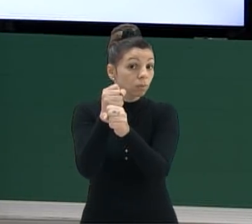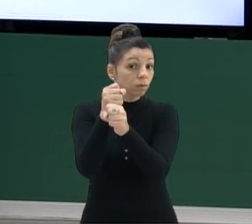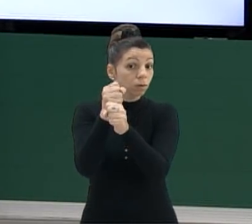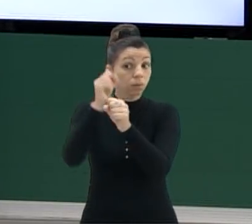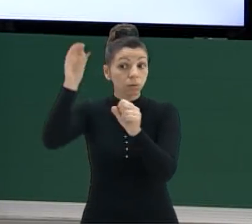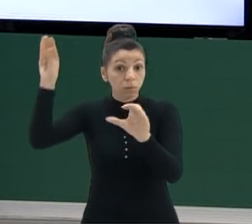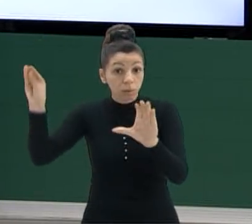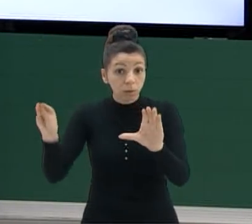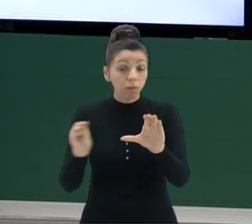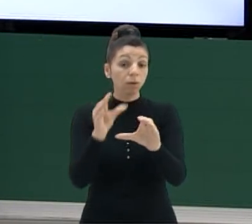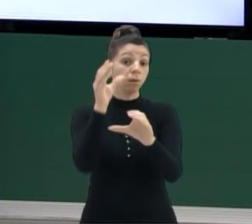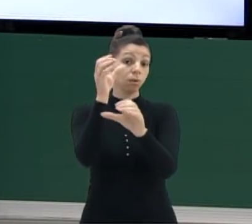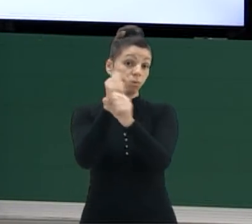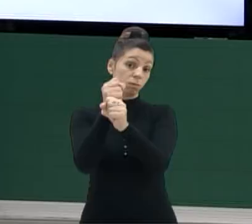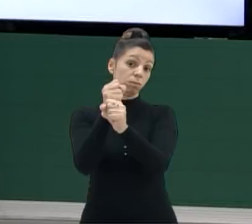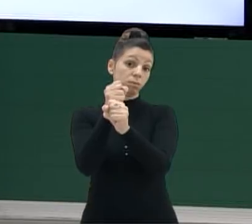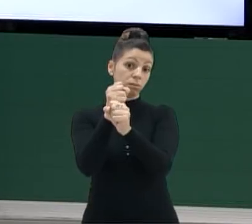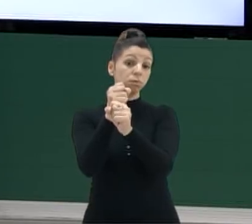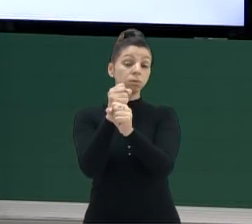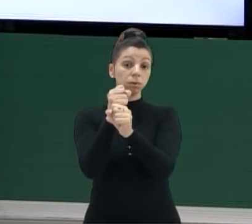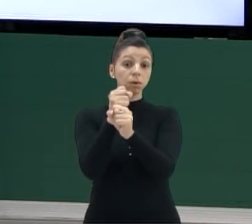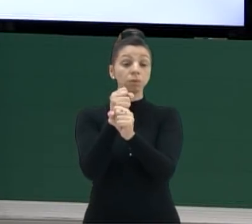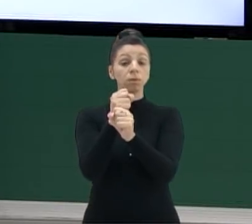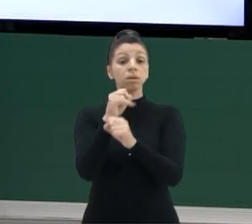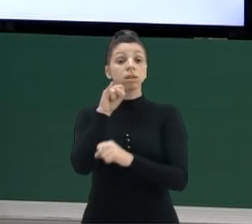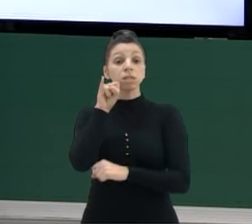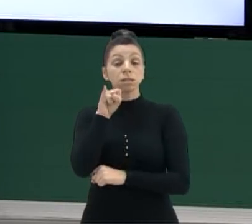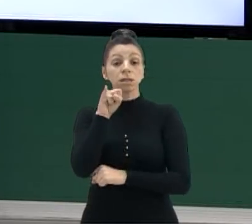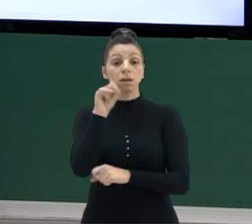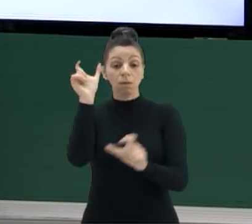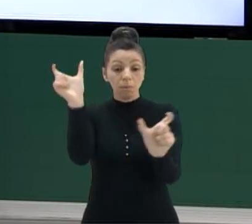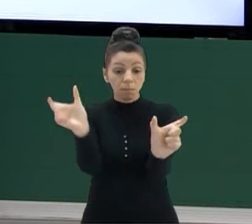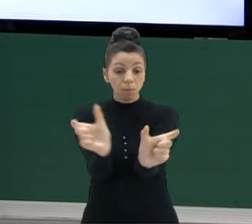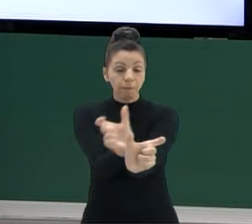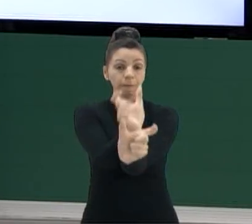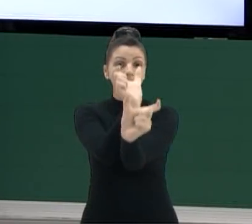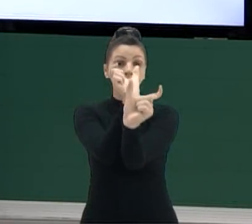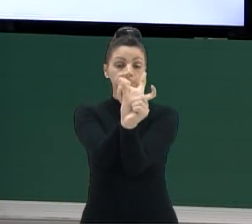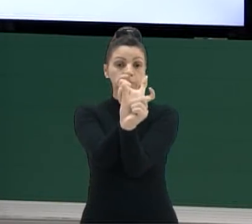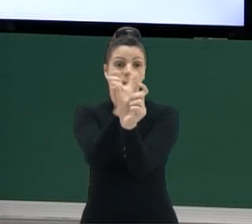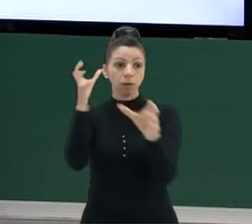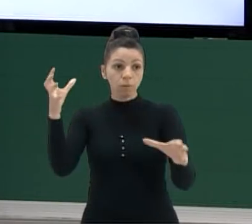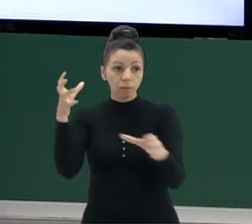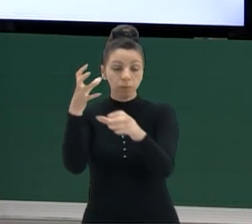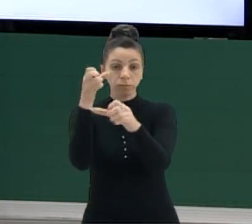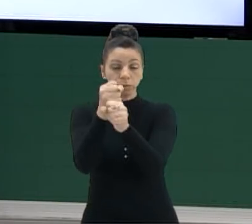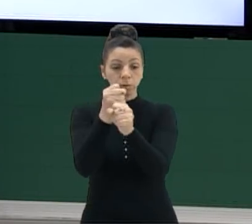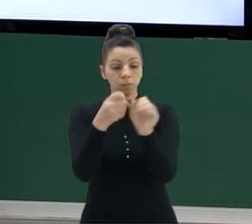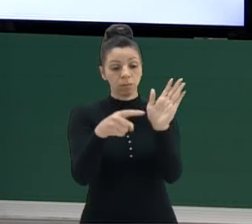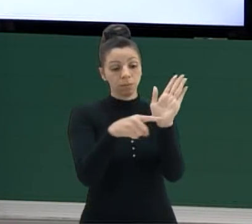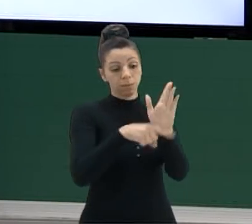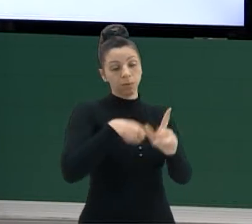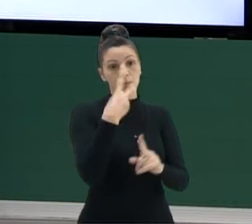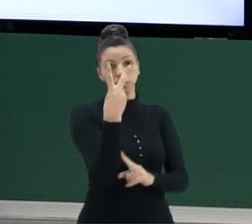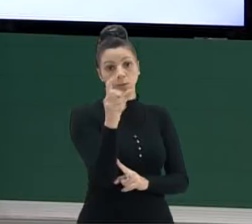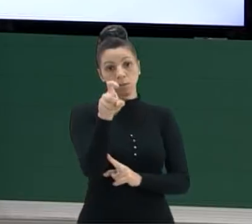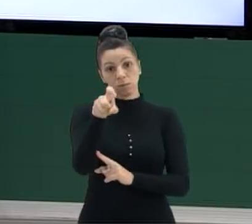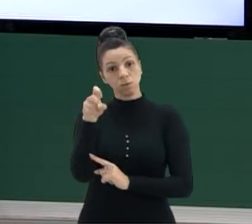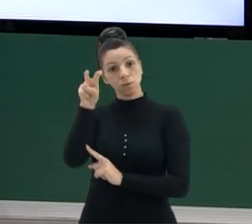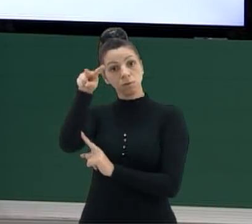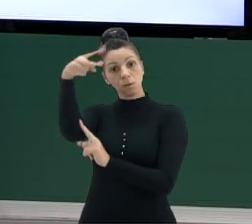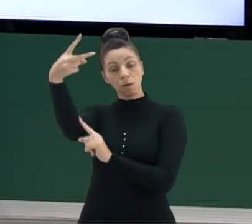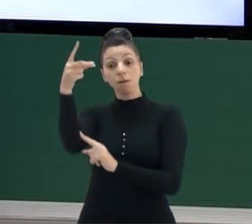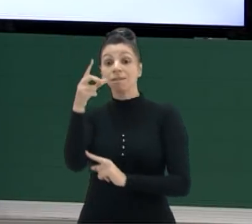quê? Somando. Então, que monômio que eu vou adicionar ao menos 2x ao quadrado, que